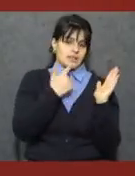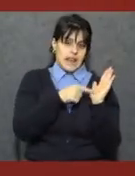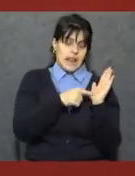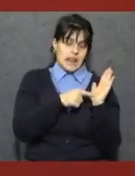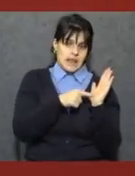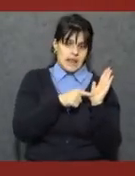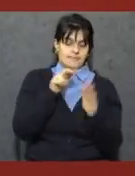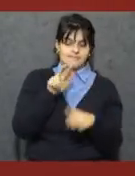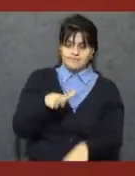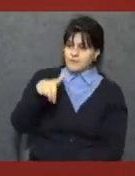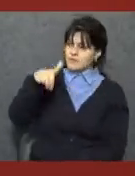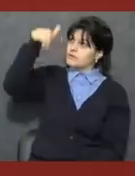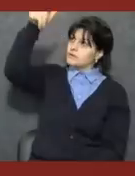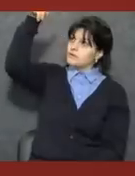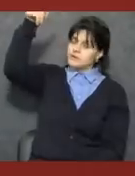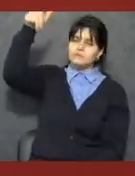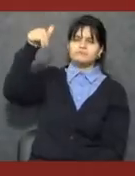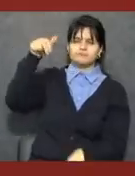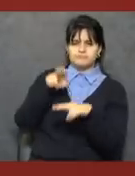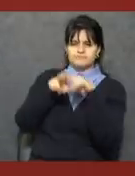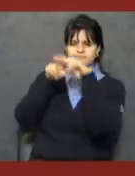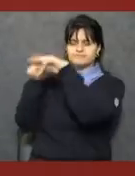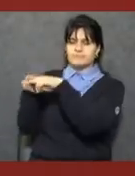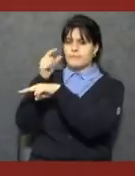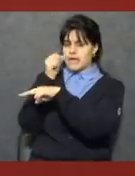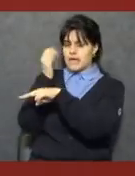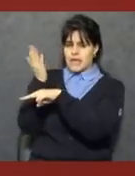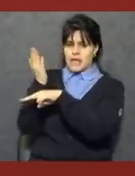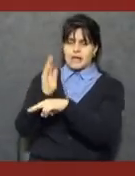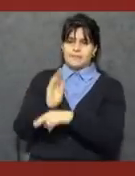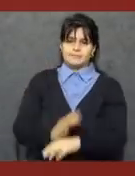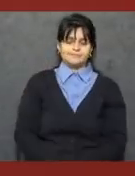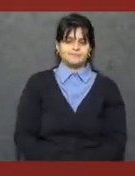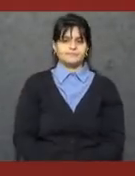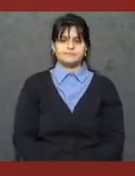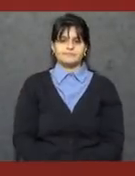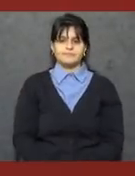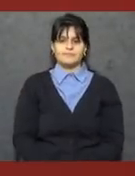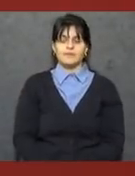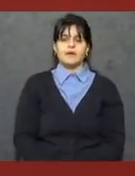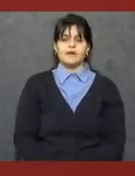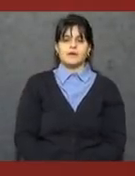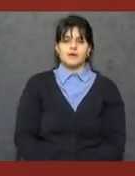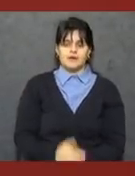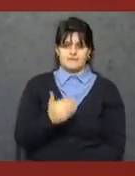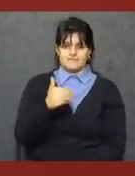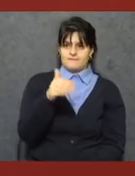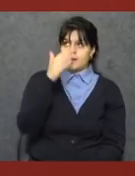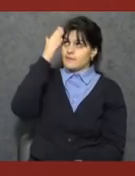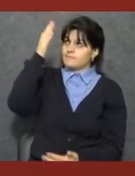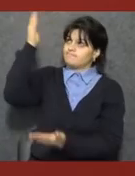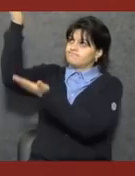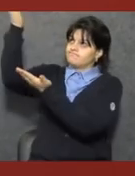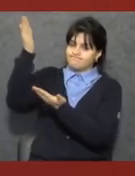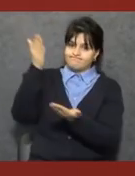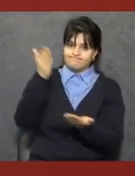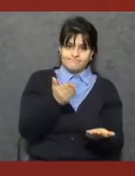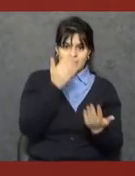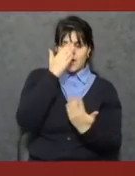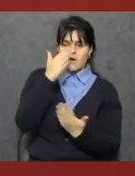aos céus, onde está sentado à direita do Pai. De novo há de vir em sua glória para julgar os vivos e